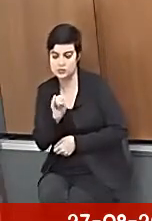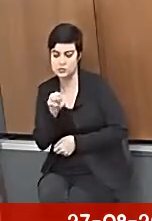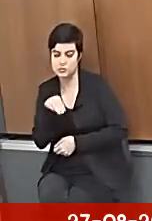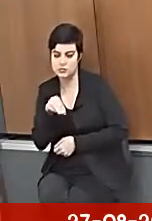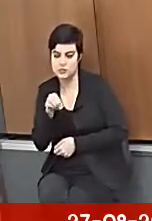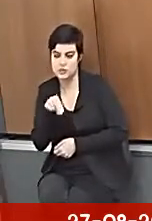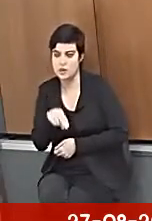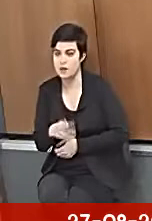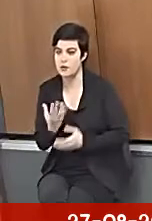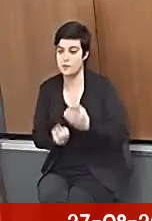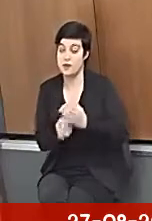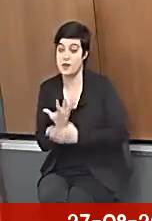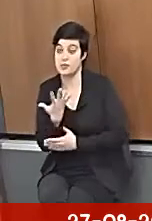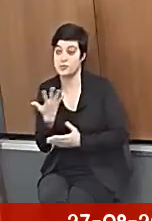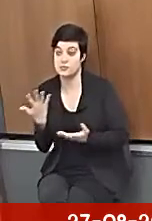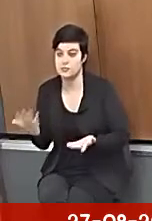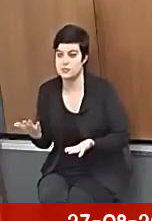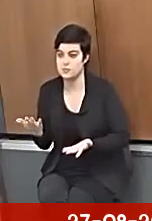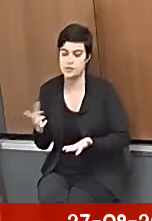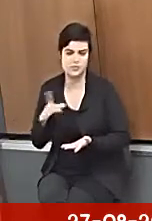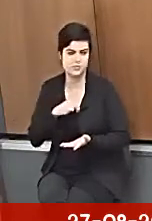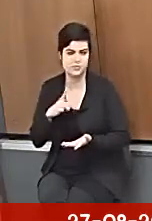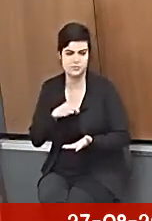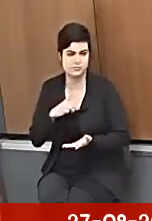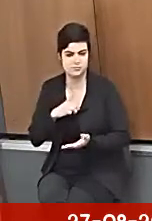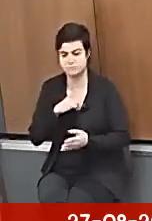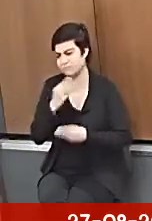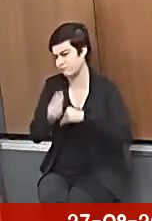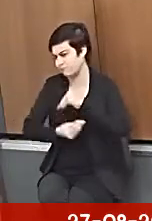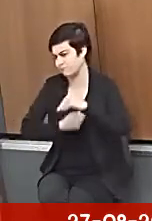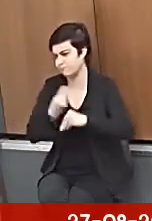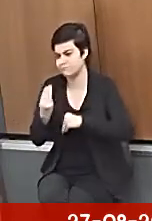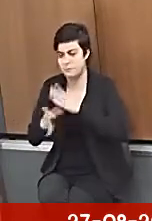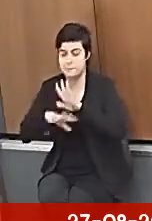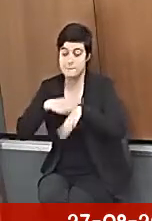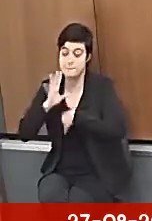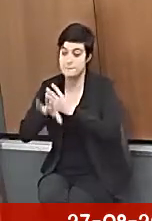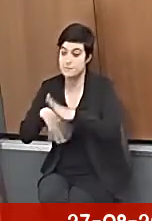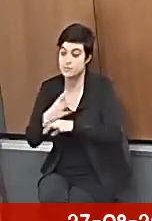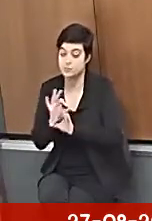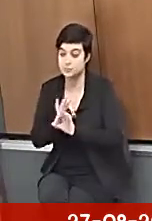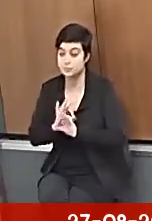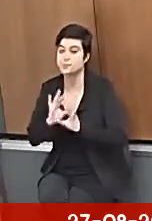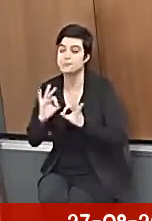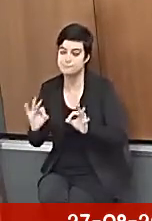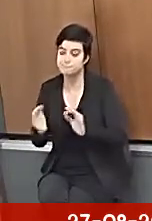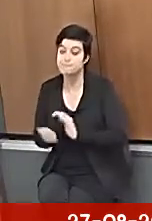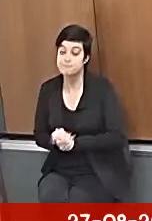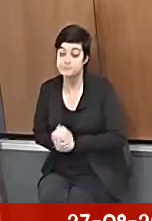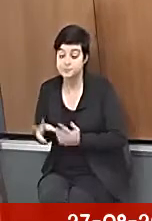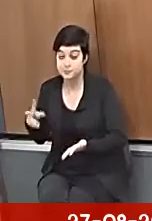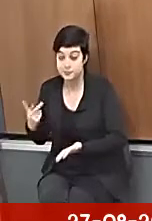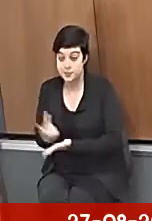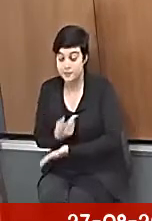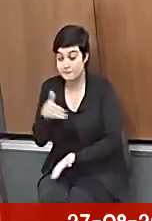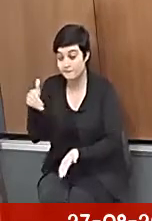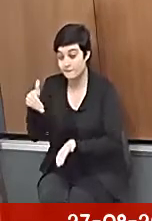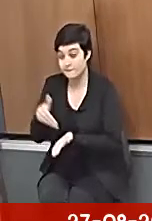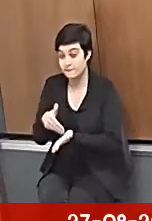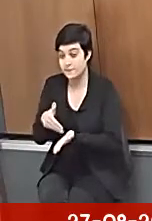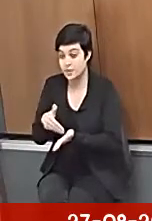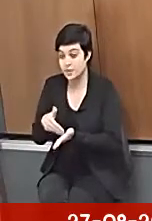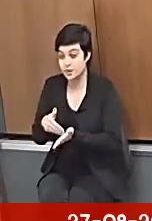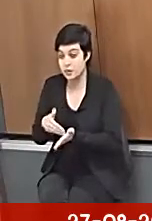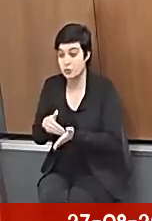apareceu e nos jardins se era de escada rolante então era o máximo treinando tudo bom aí beleza nesse dia da final a